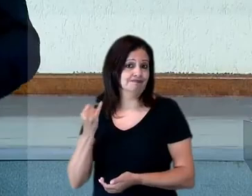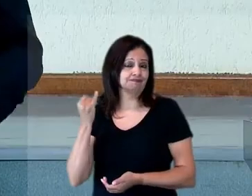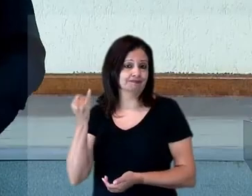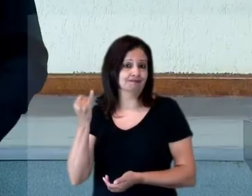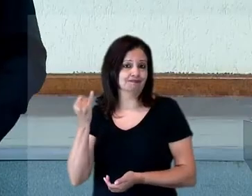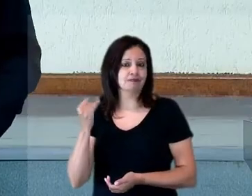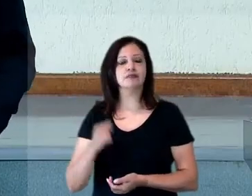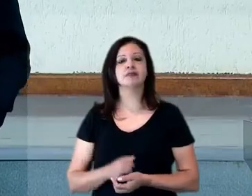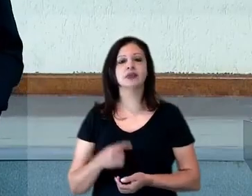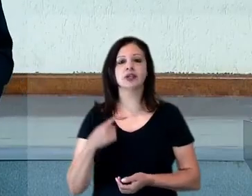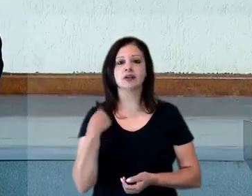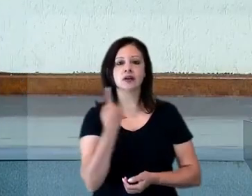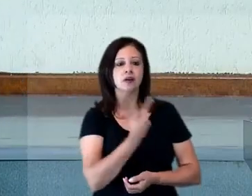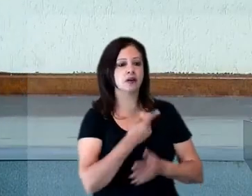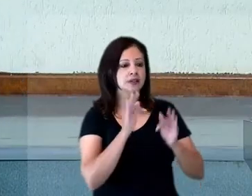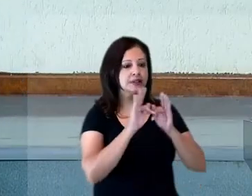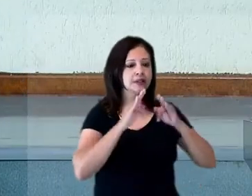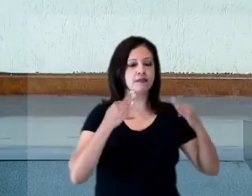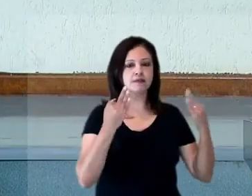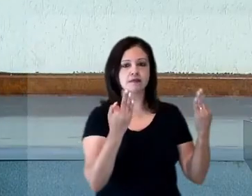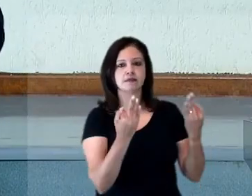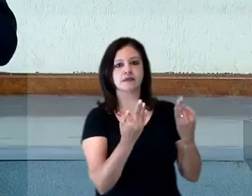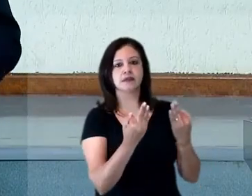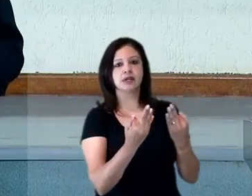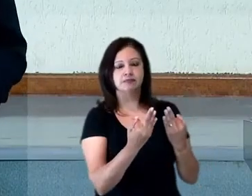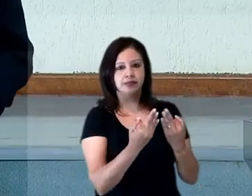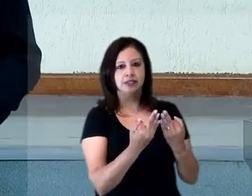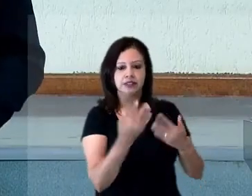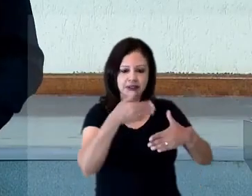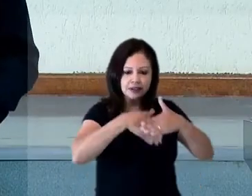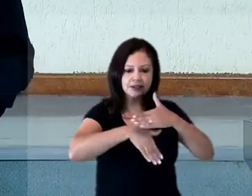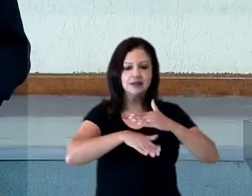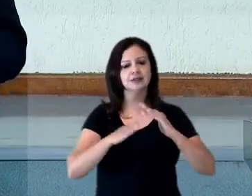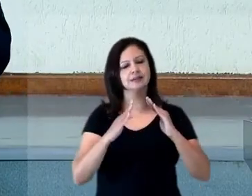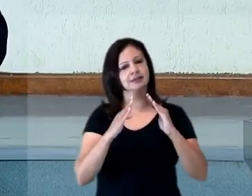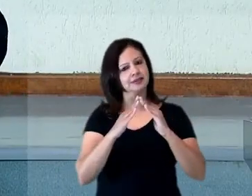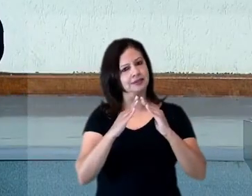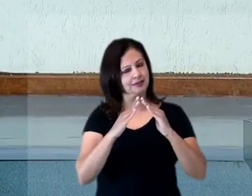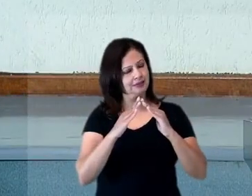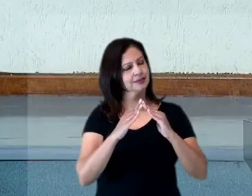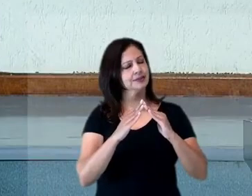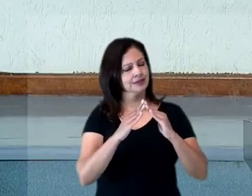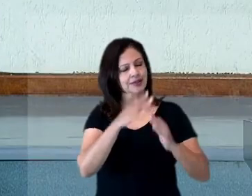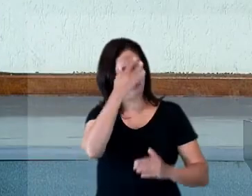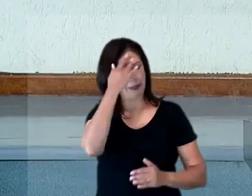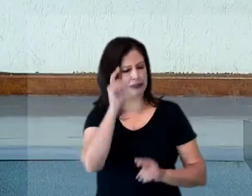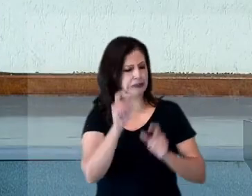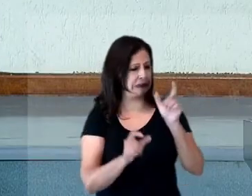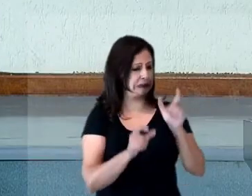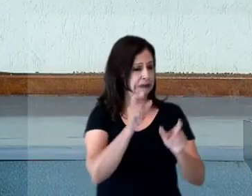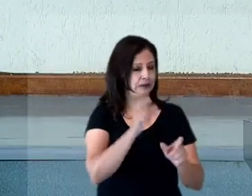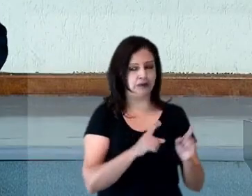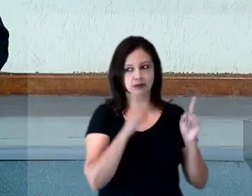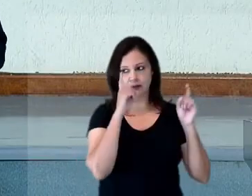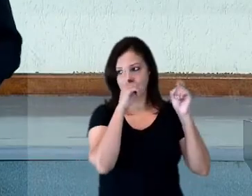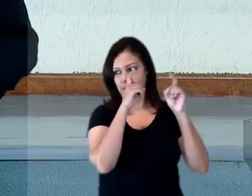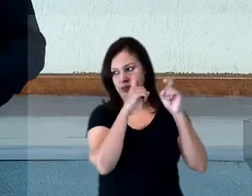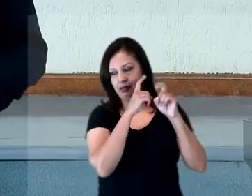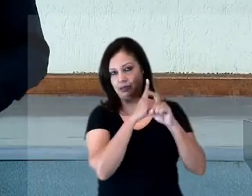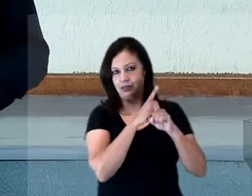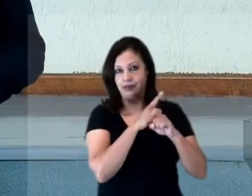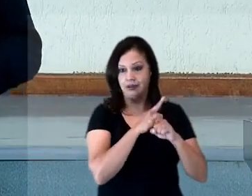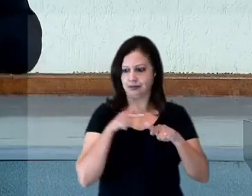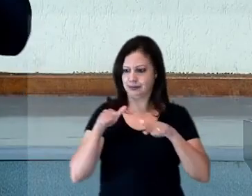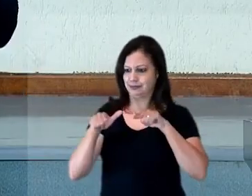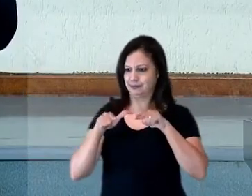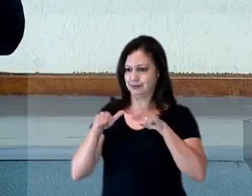nossa família, no nosso contexto familiar, dentro da nossa casa, temos pessoas difíceis. No nosso ambiente de